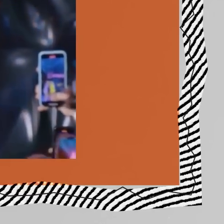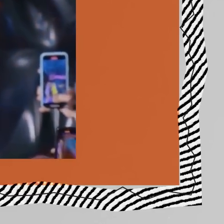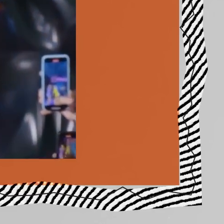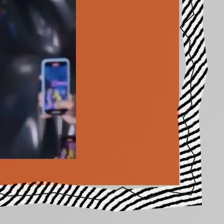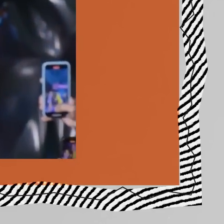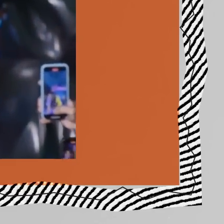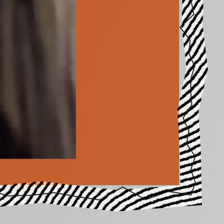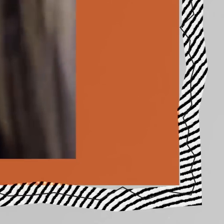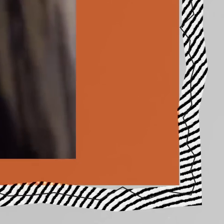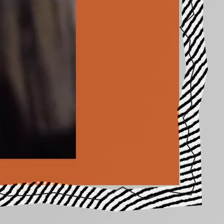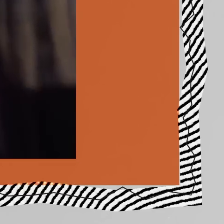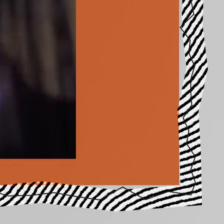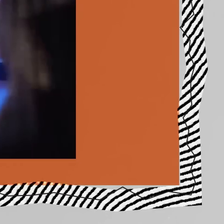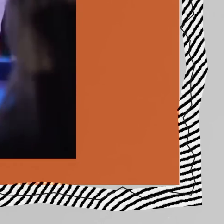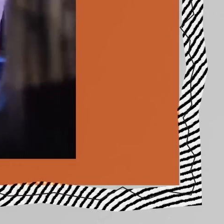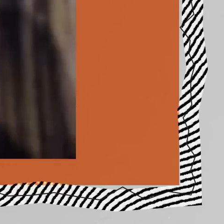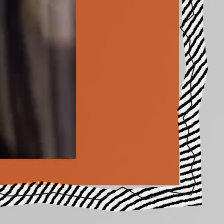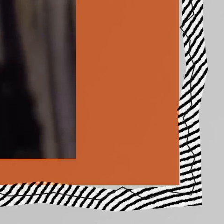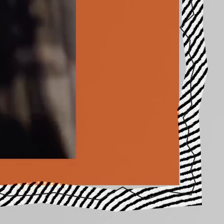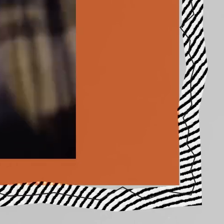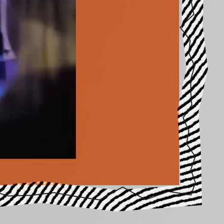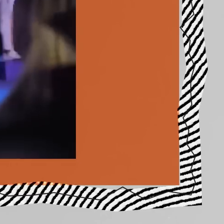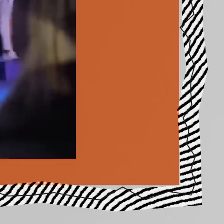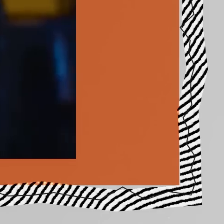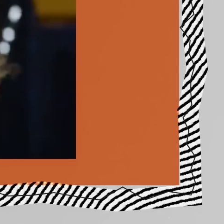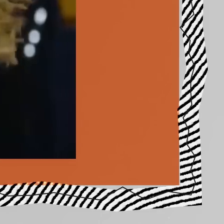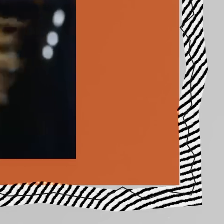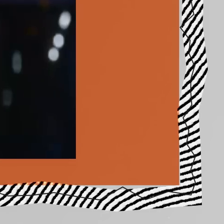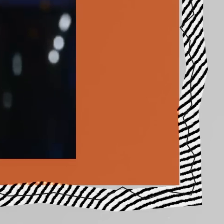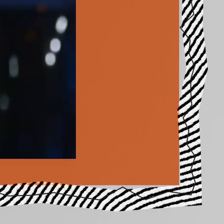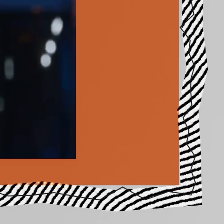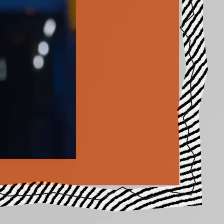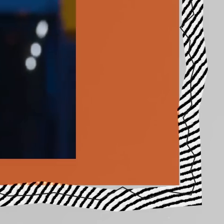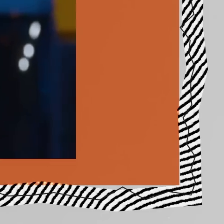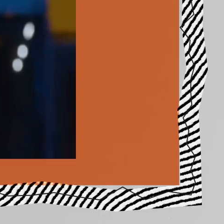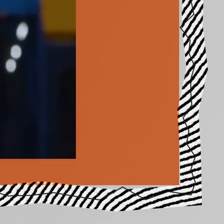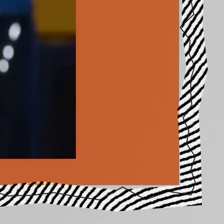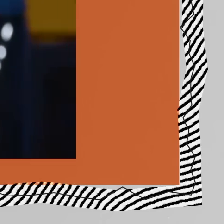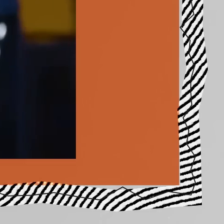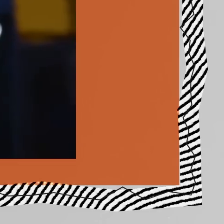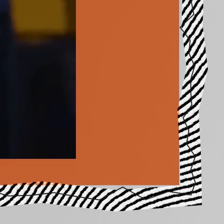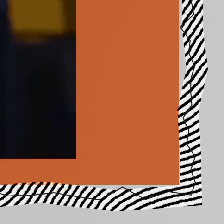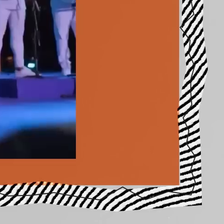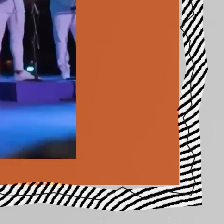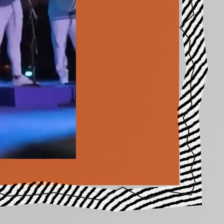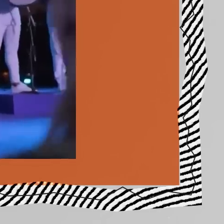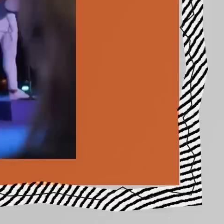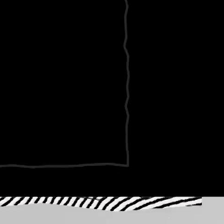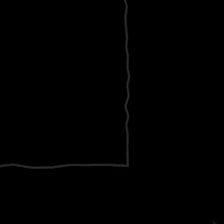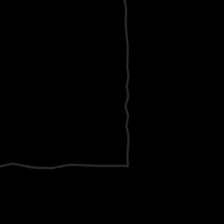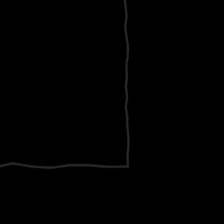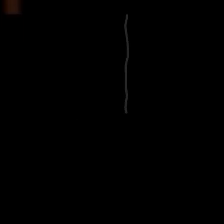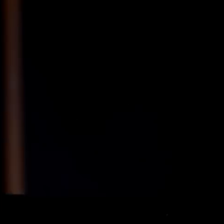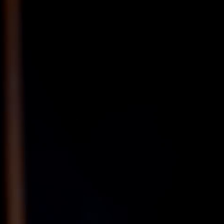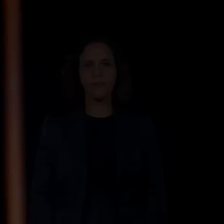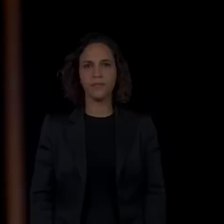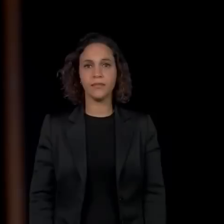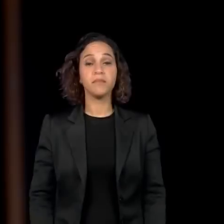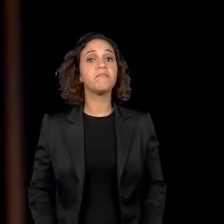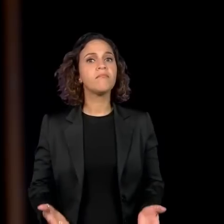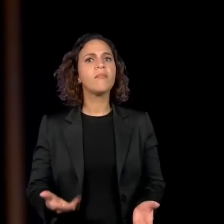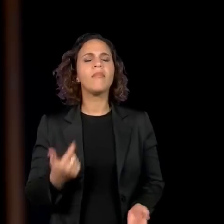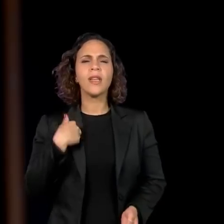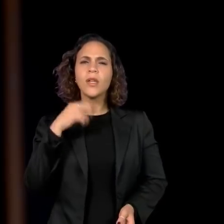toda possuída, me puxa pela camisa e pede, me bate no divino. Eu vi